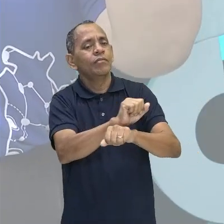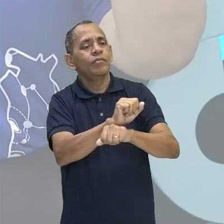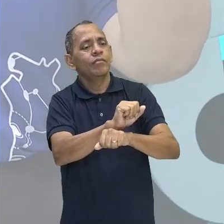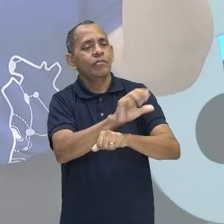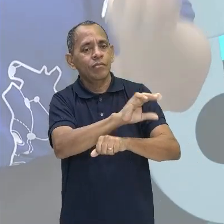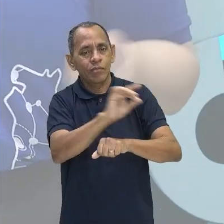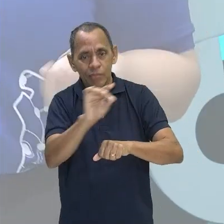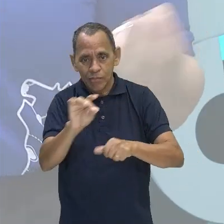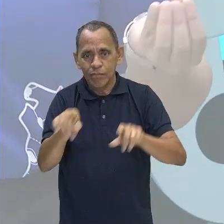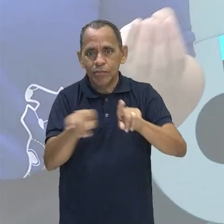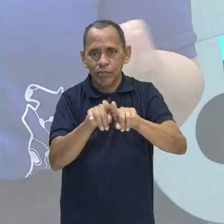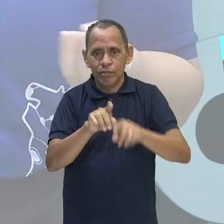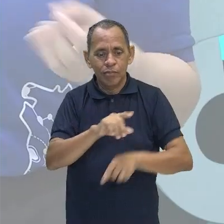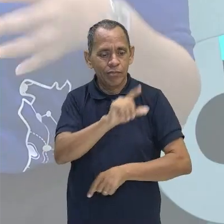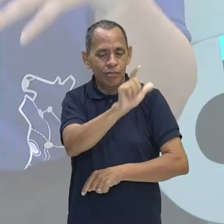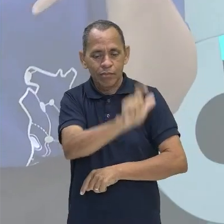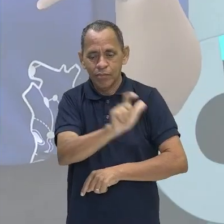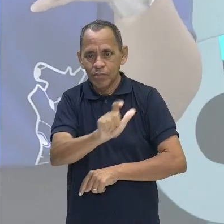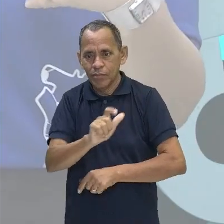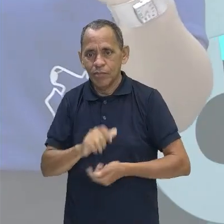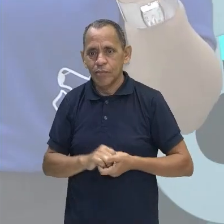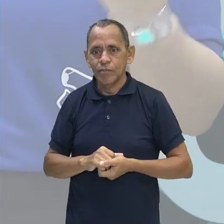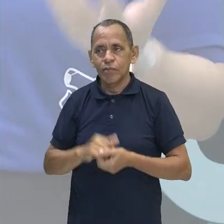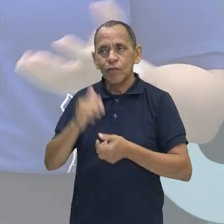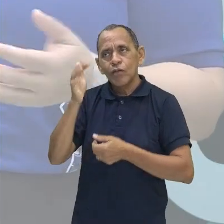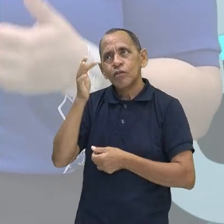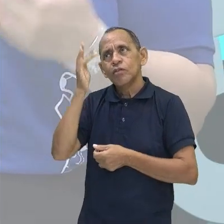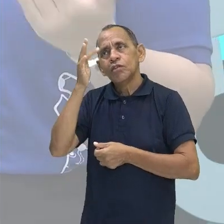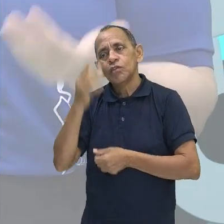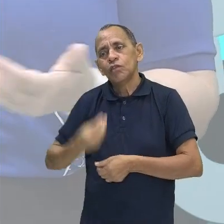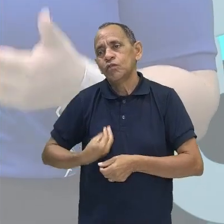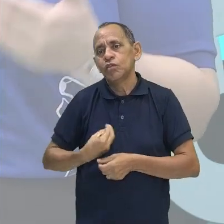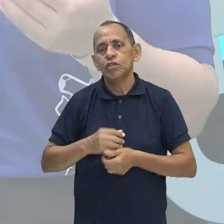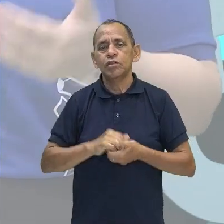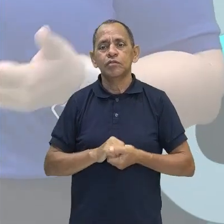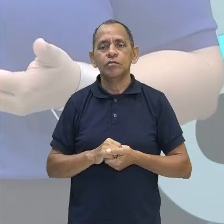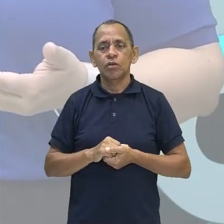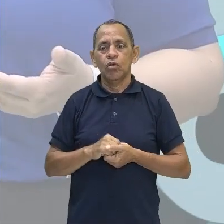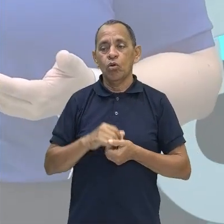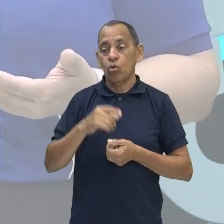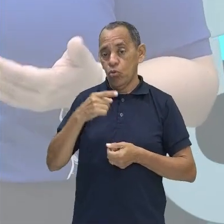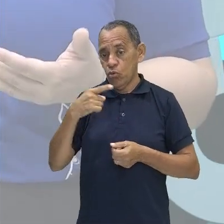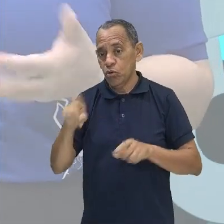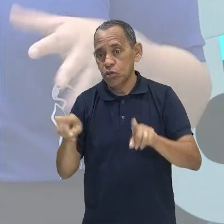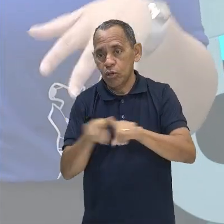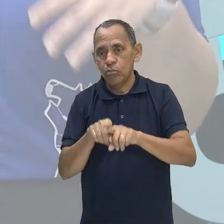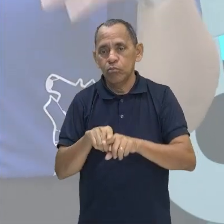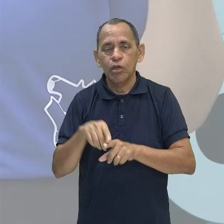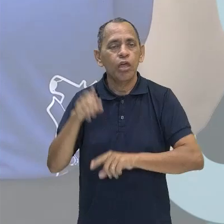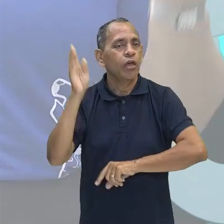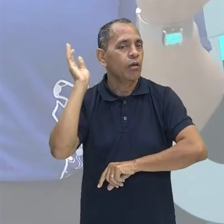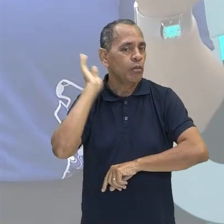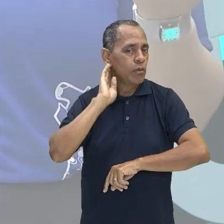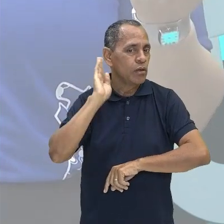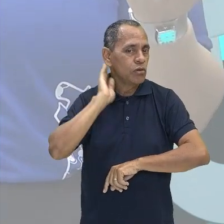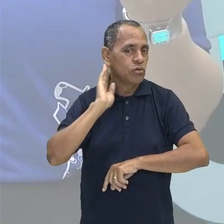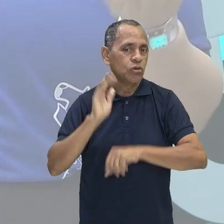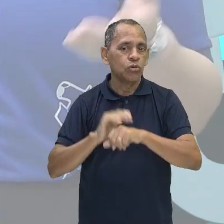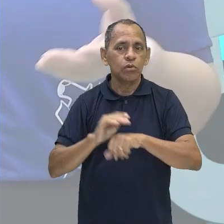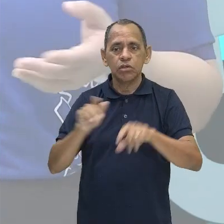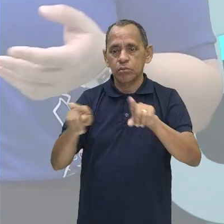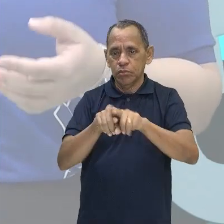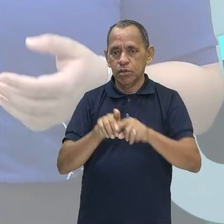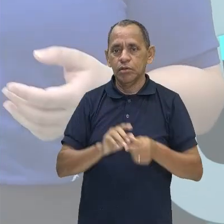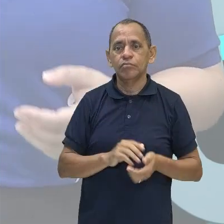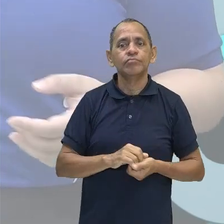ali filosofando bastante sobre a vida, de repente aquele que é conhecido por ser mais preguiçoso e assim por